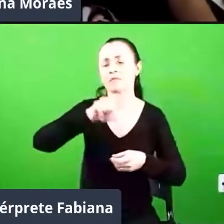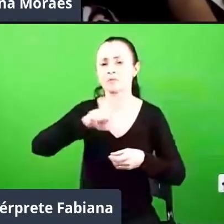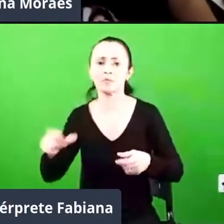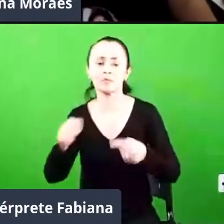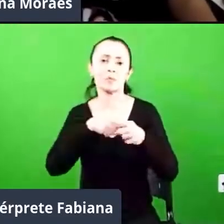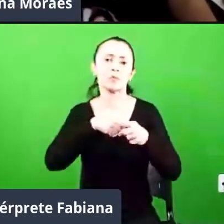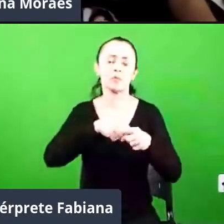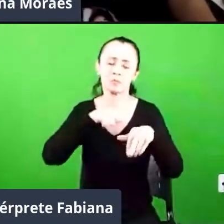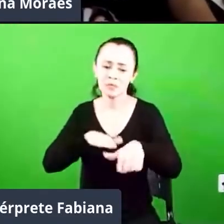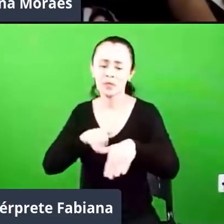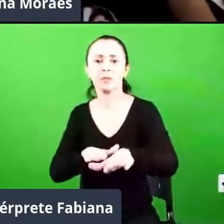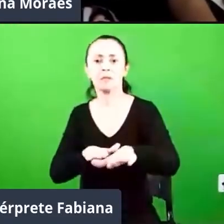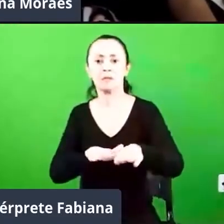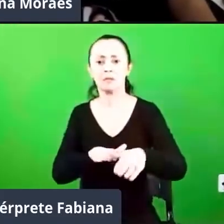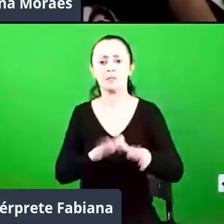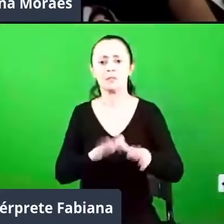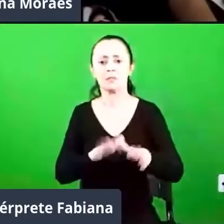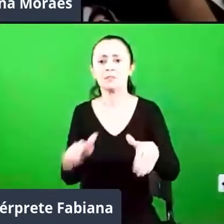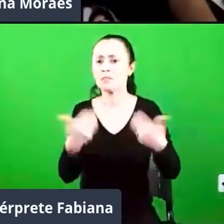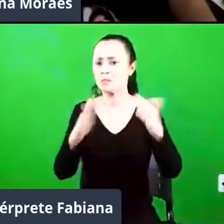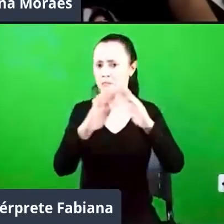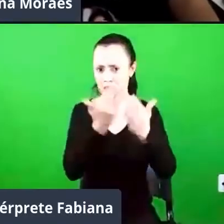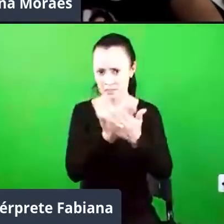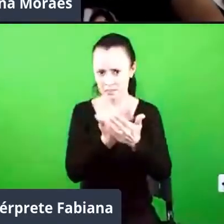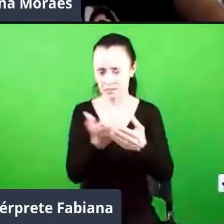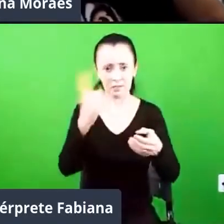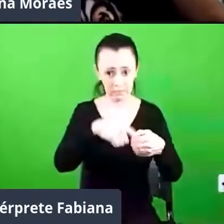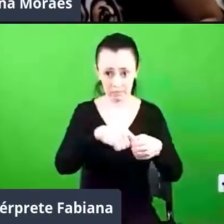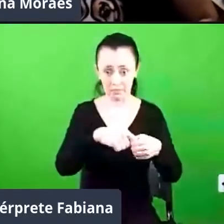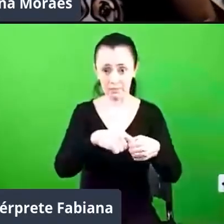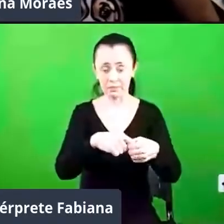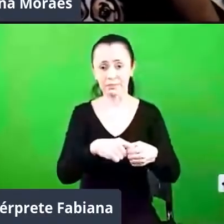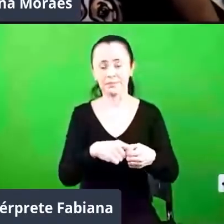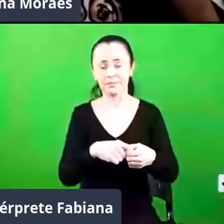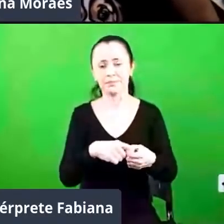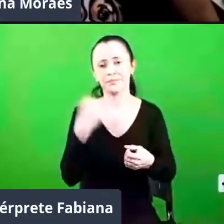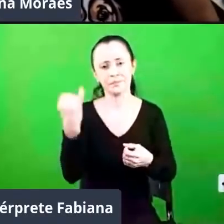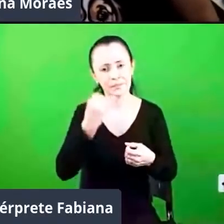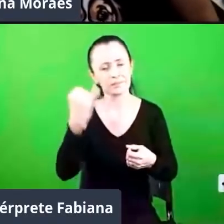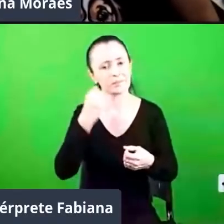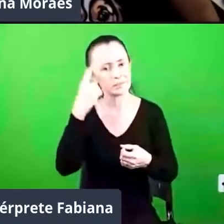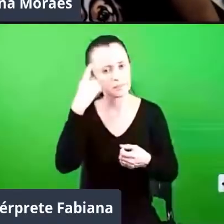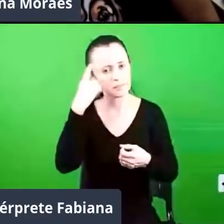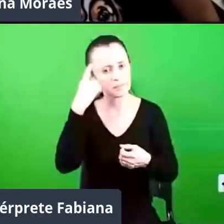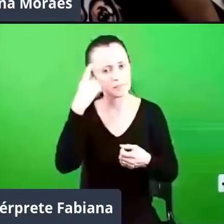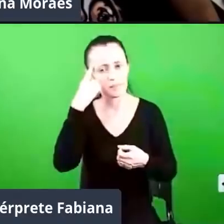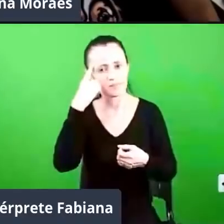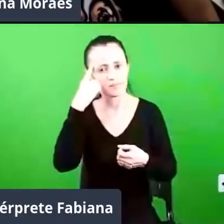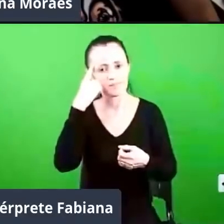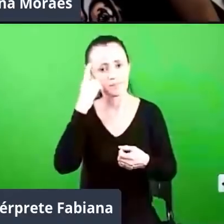as escolas retomam, né? Então, eu acho que a gente precisa começar a construir isso, esse olhar